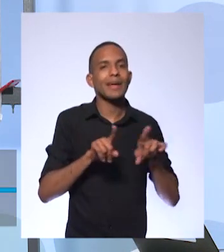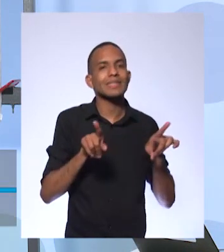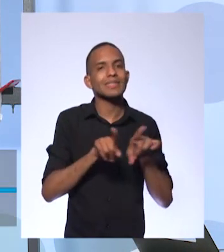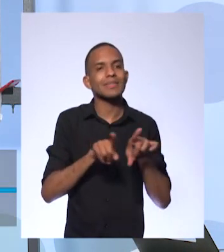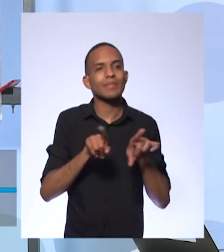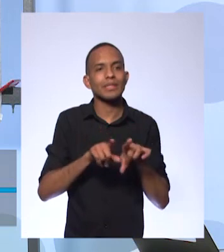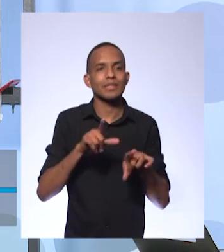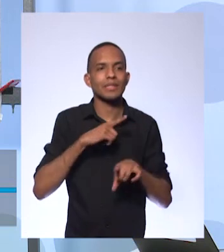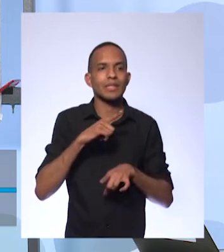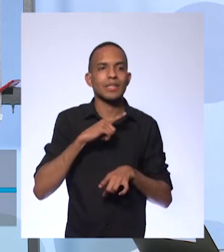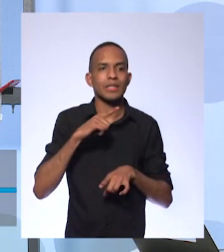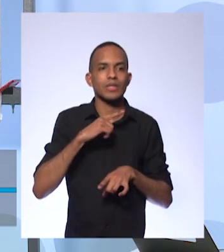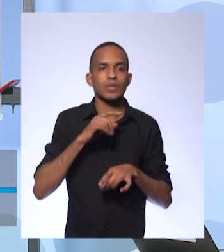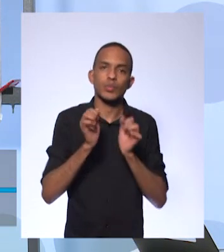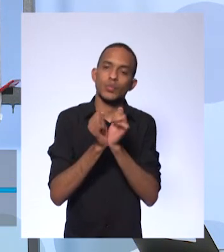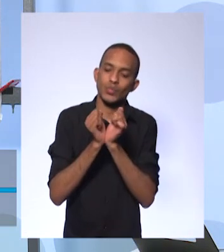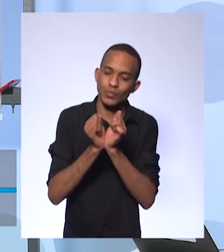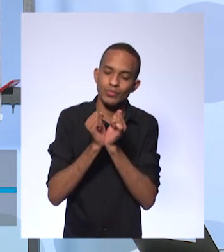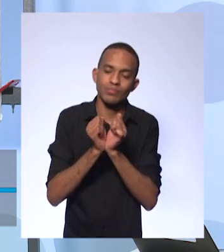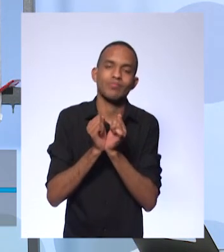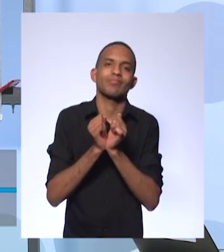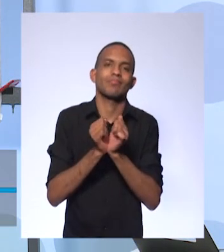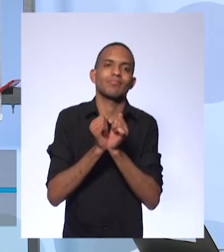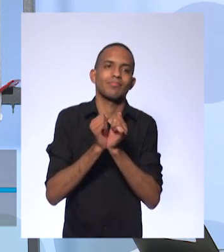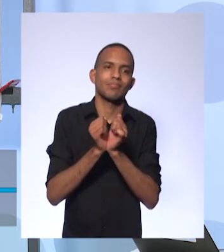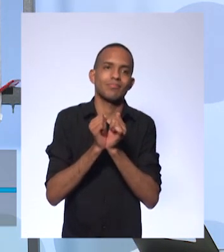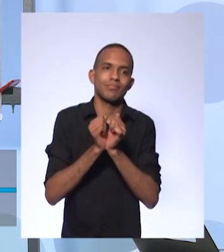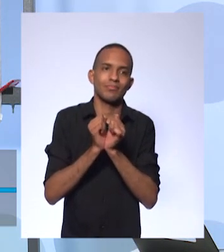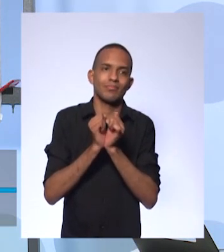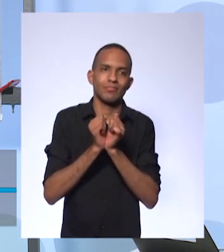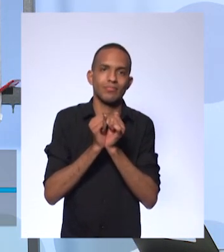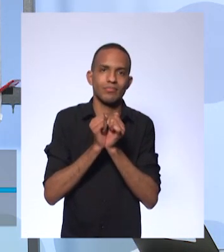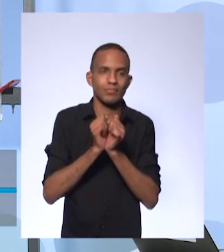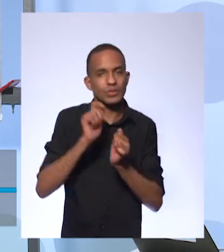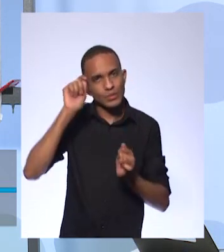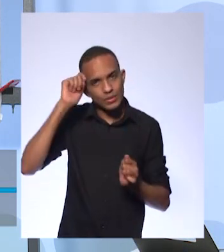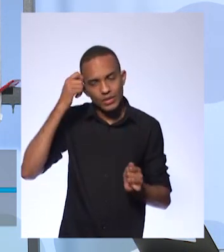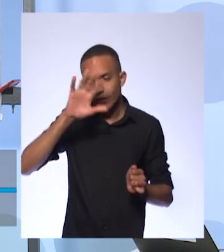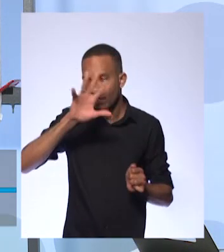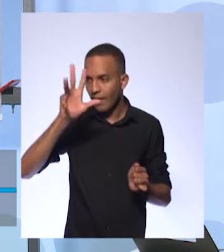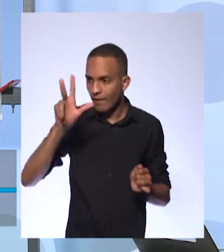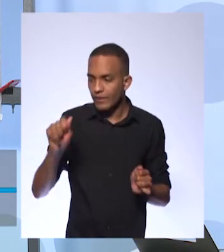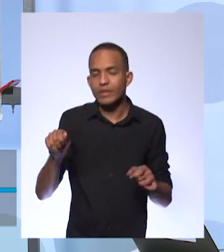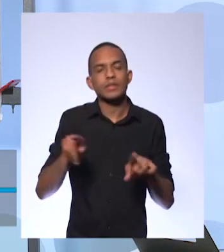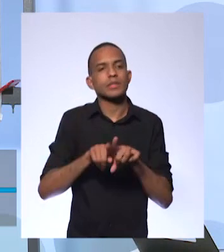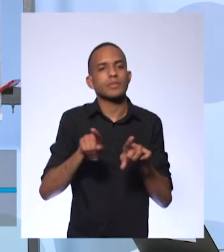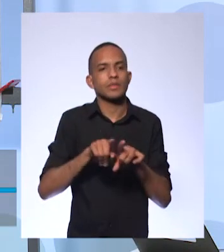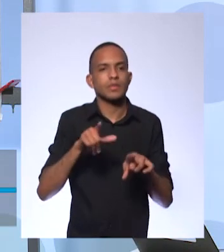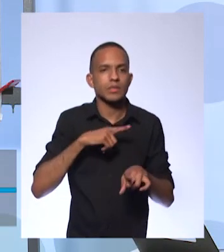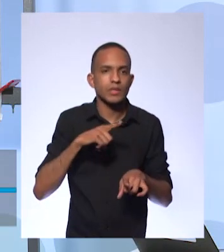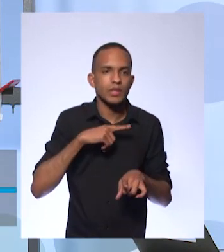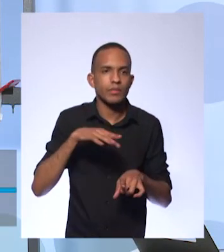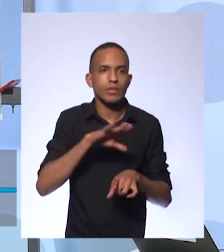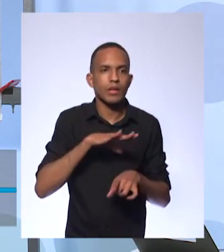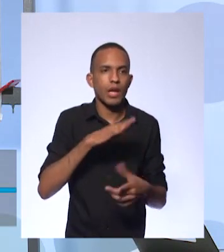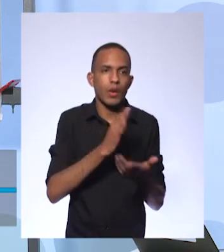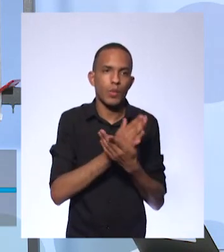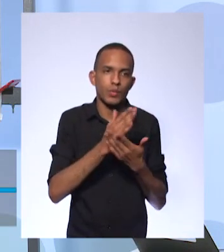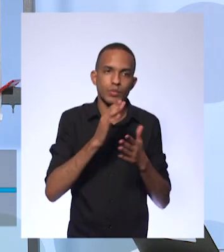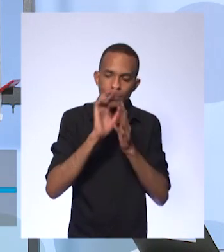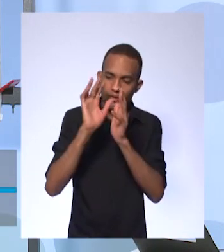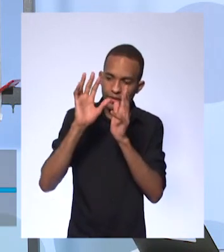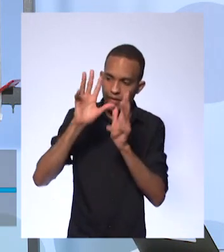a questão do escravismo, né, da escravização dos africanos. Nós temos aqui alguns africanos, por